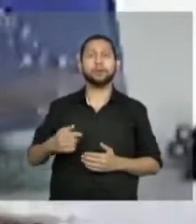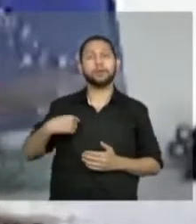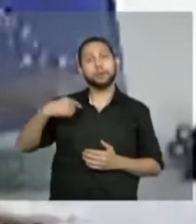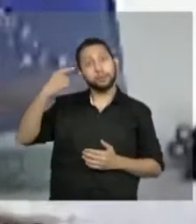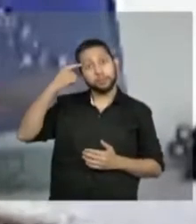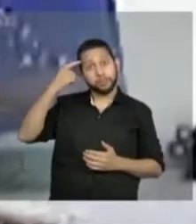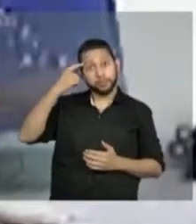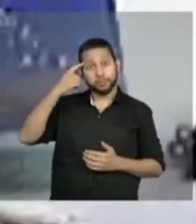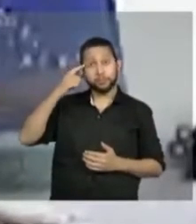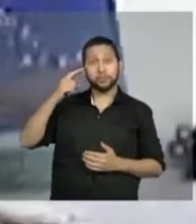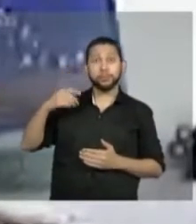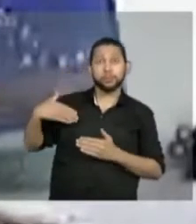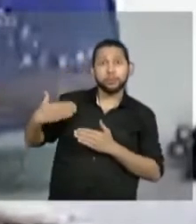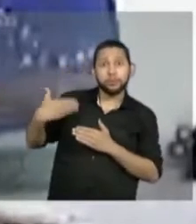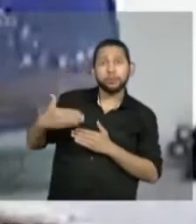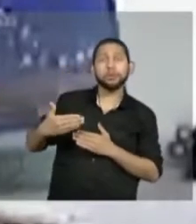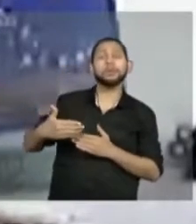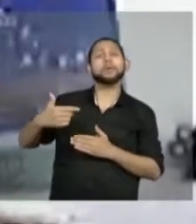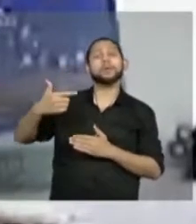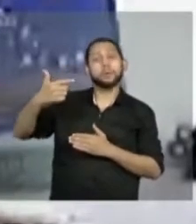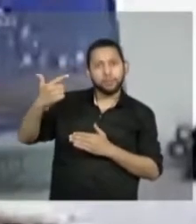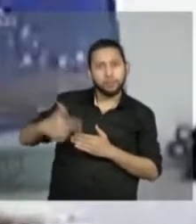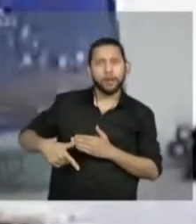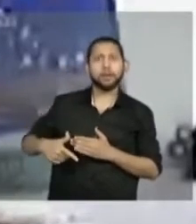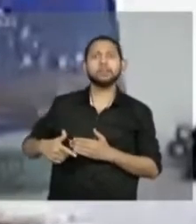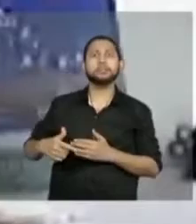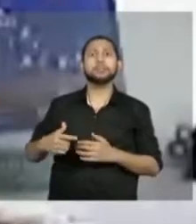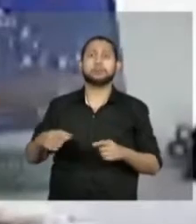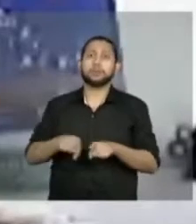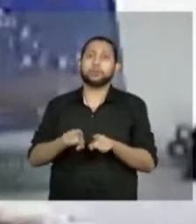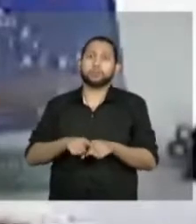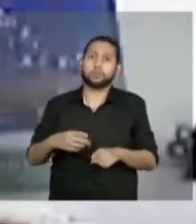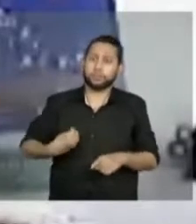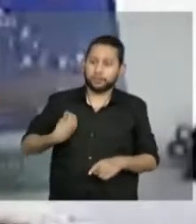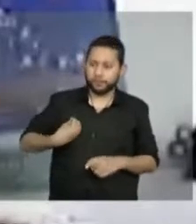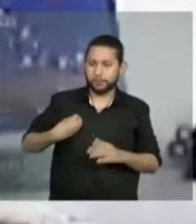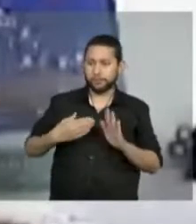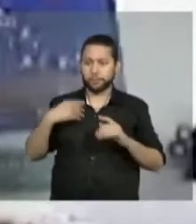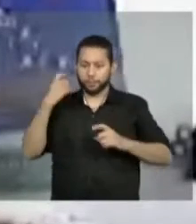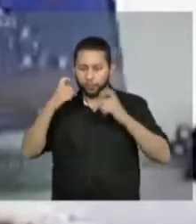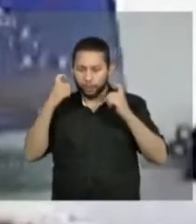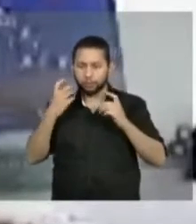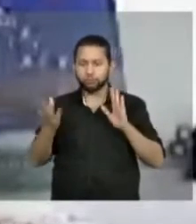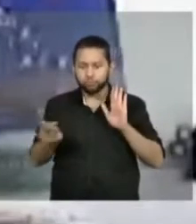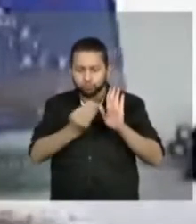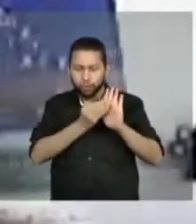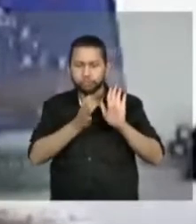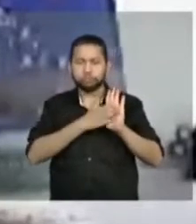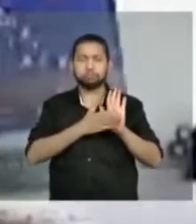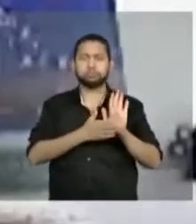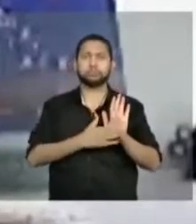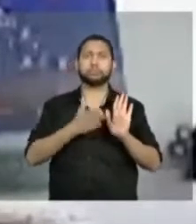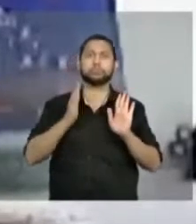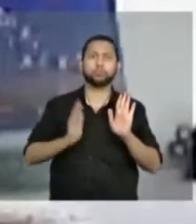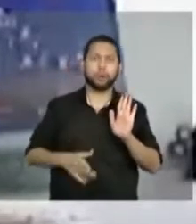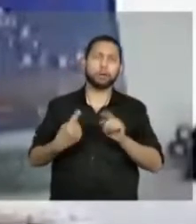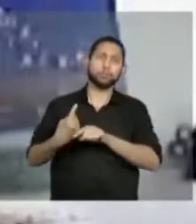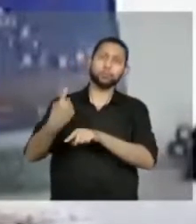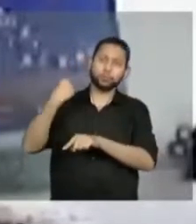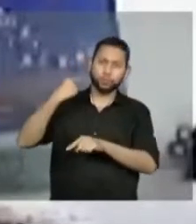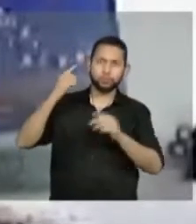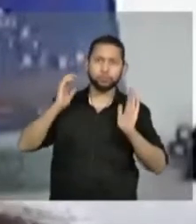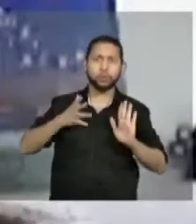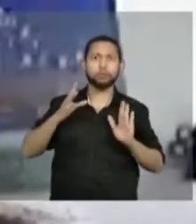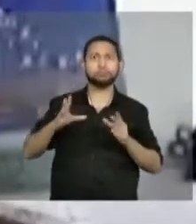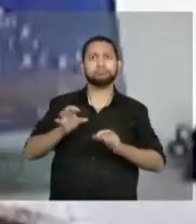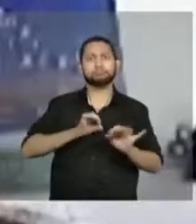pensando num possível próximo mandato, mas isso já faz parte das minhas preocupações desde há muito tempo, na